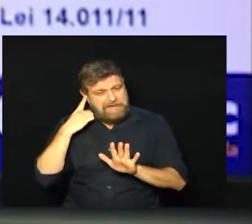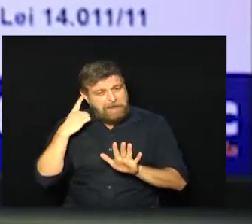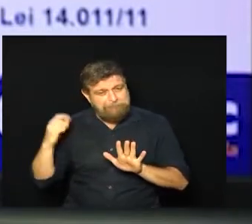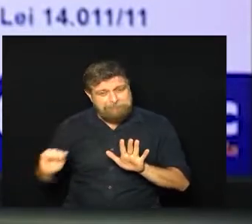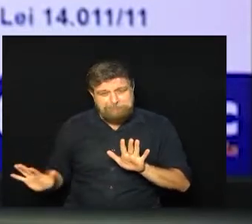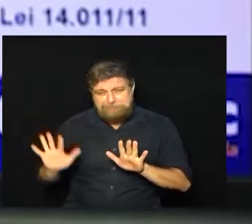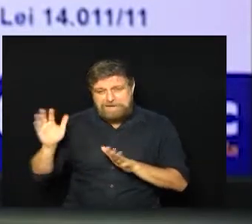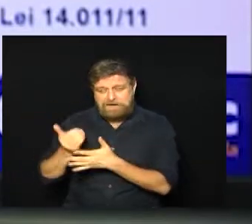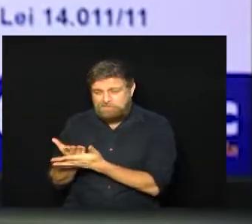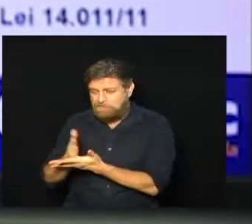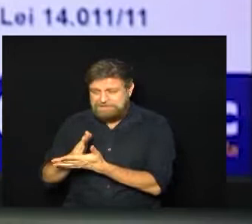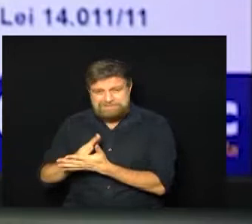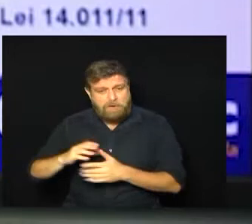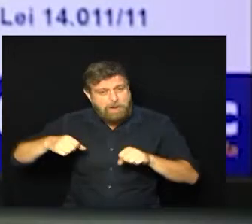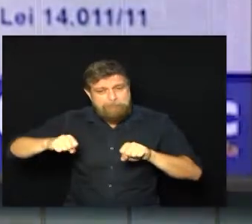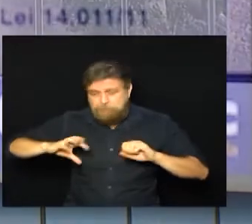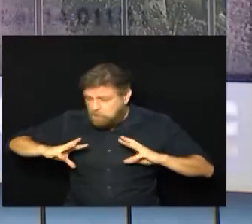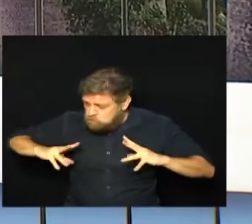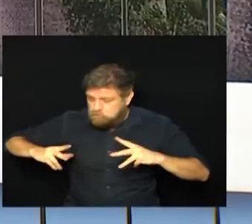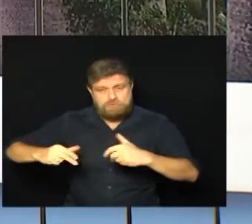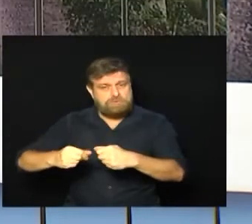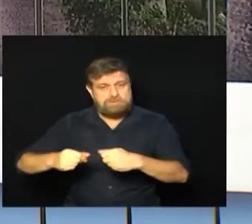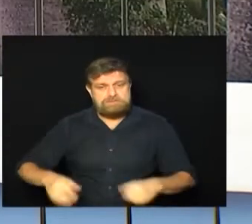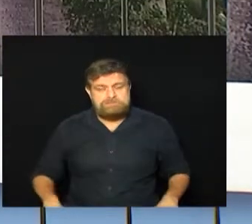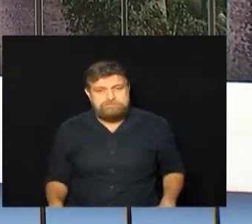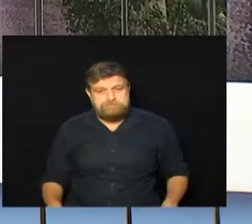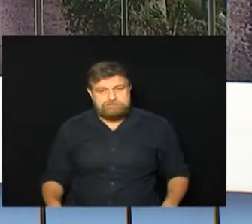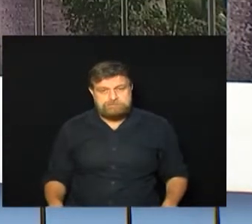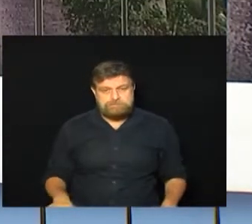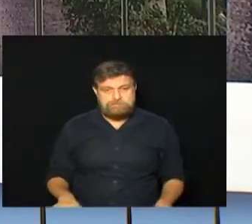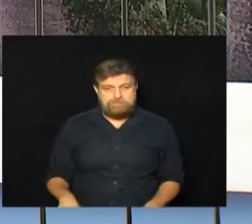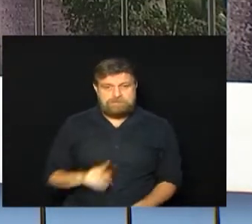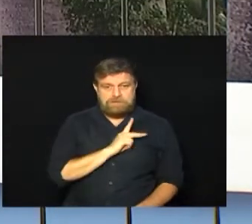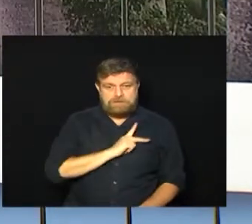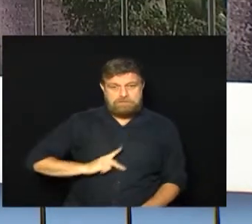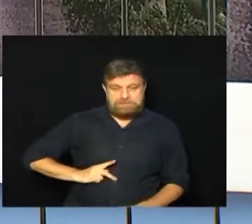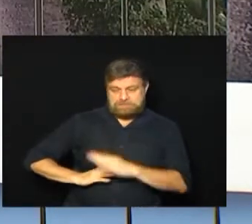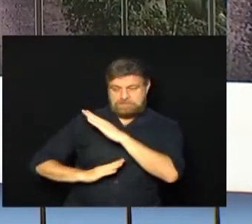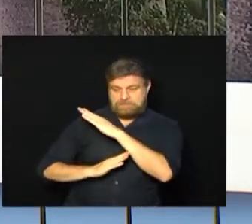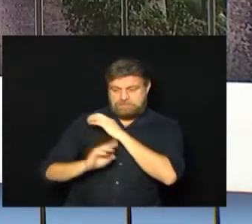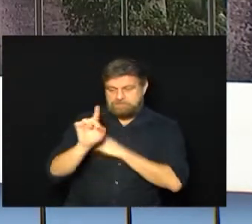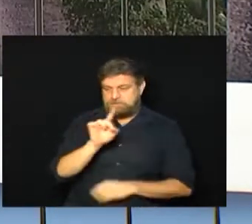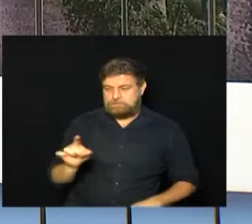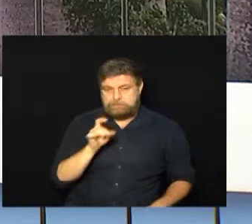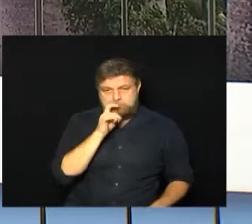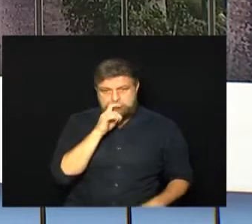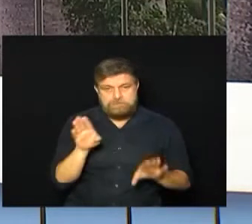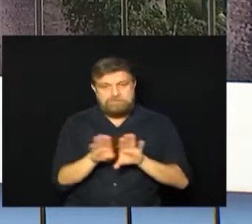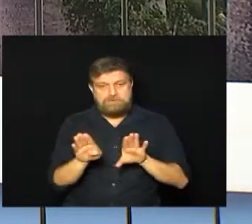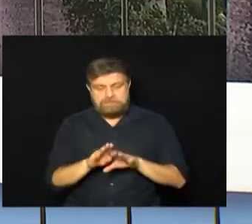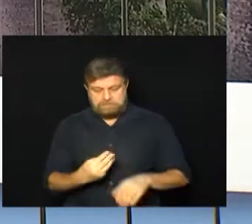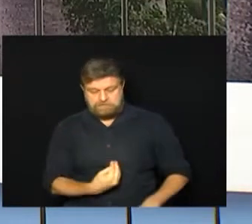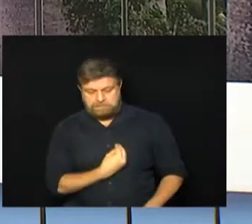para todas as motos, todas, sem exceção. E o presidente da Câmara, o vereador Zé Carlos, também